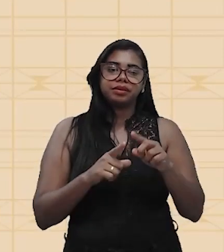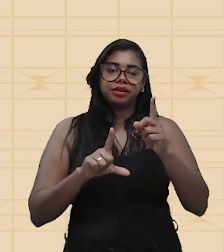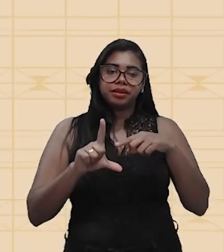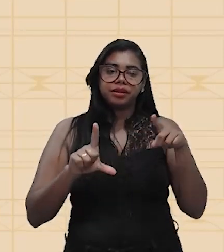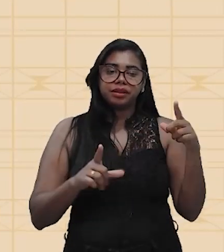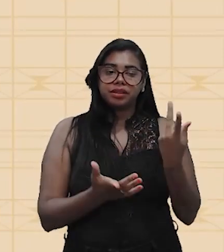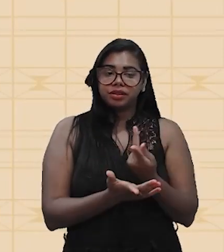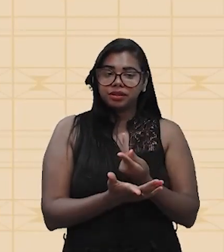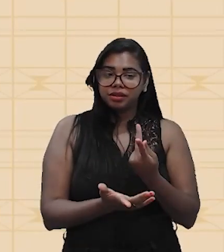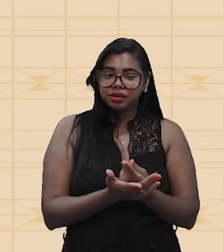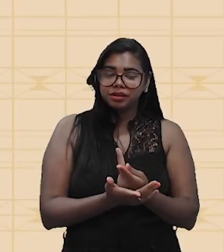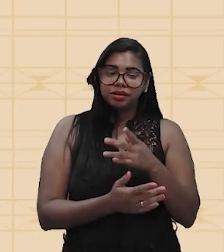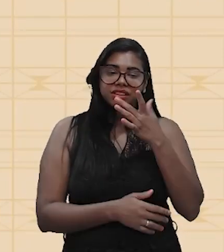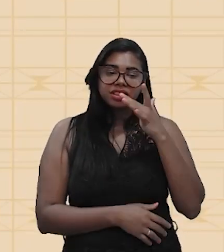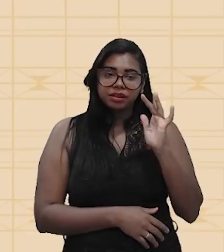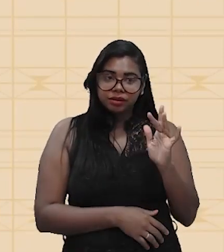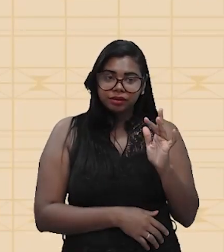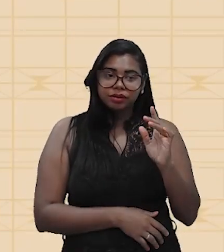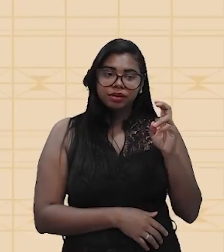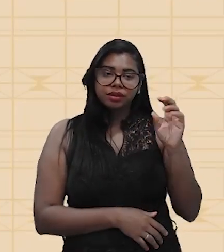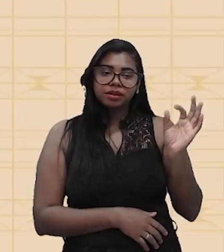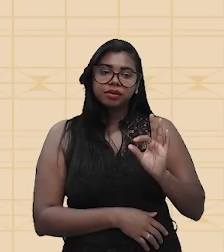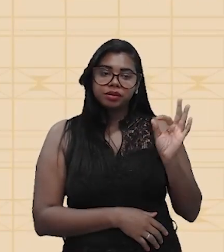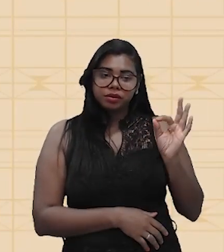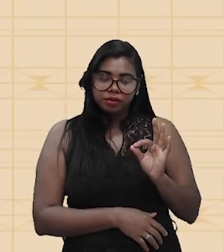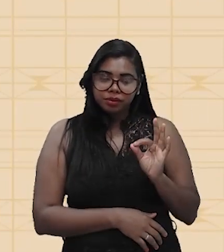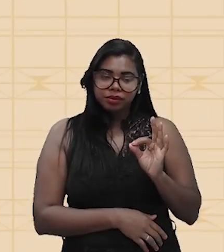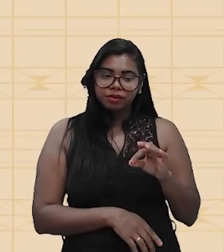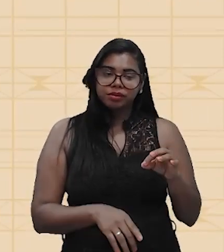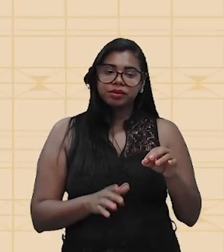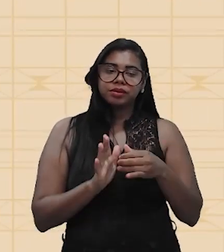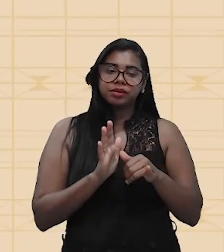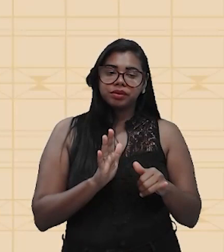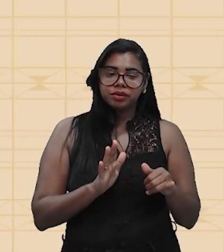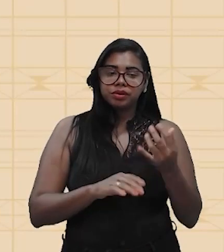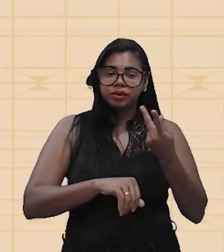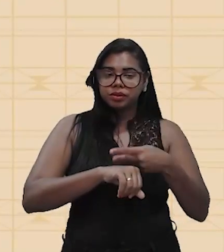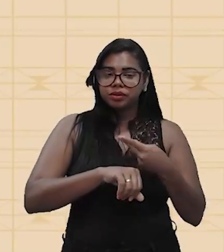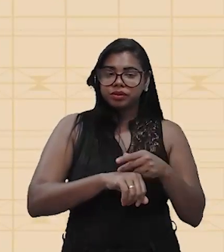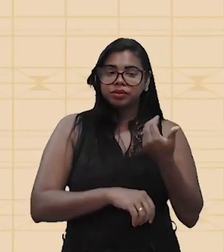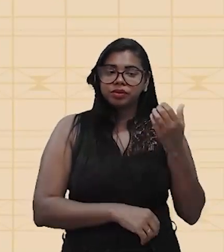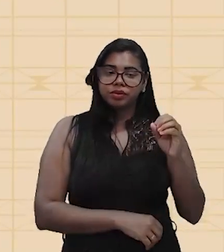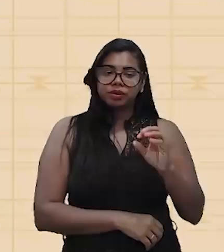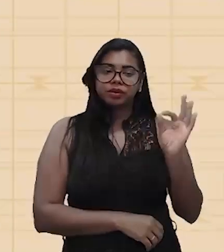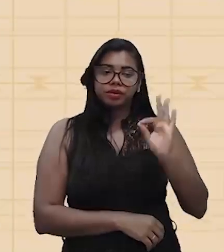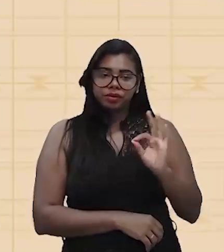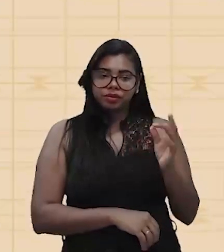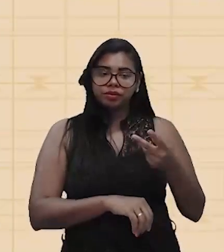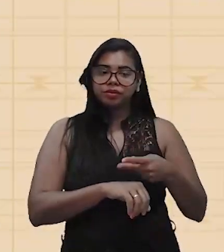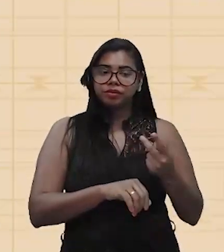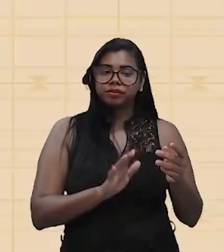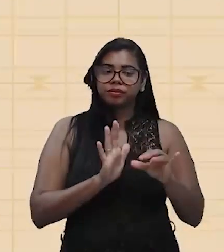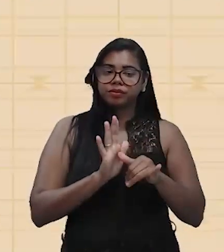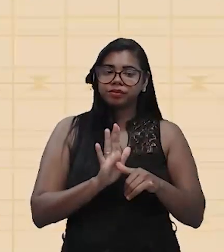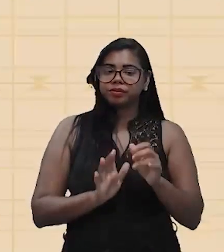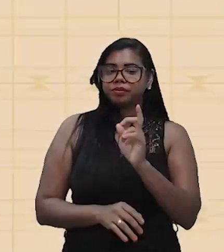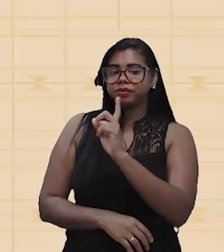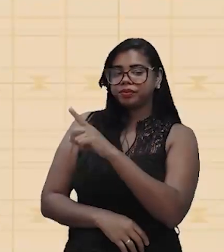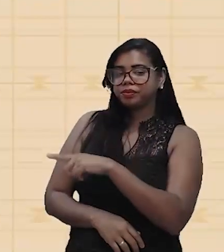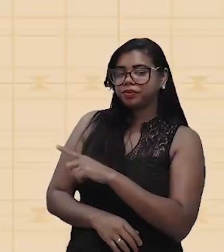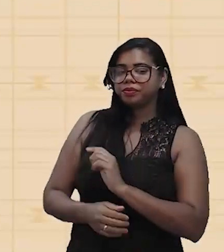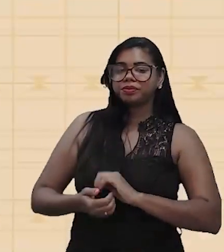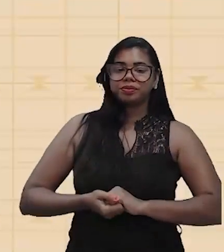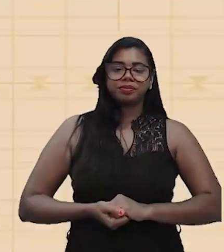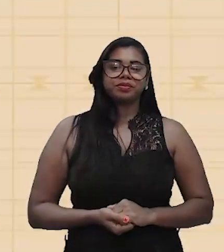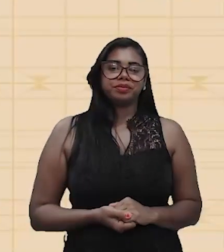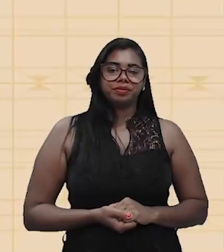Se for dourado, 5% do valor do resistor, se for prata, 10% do valor do resistor. Então,